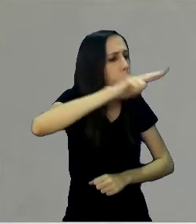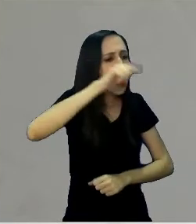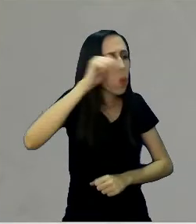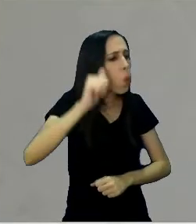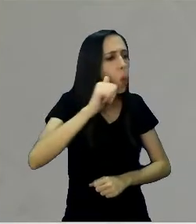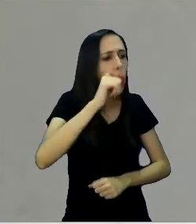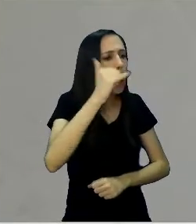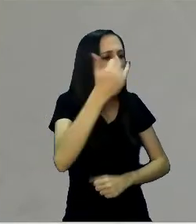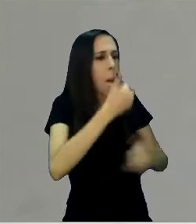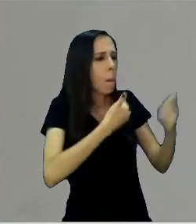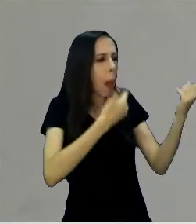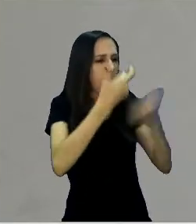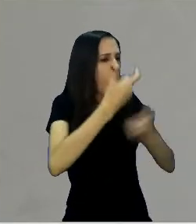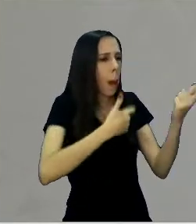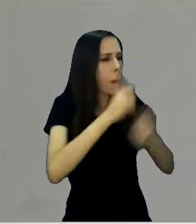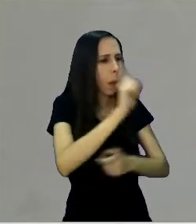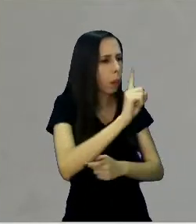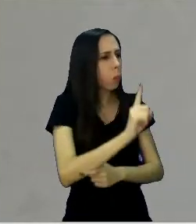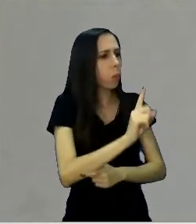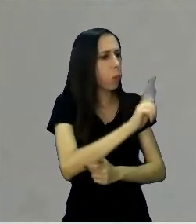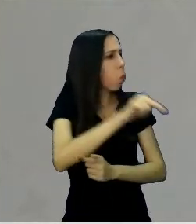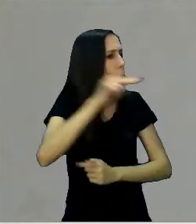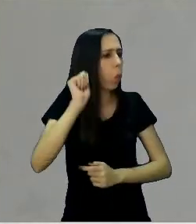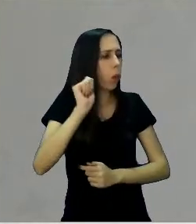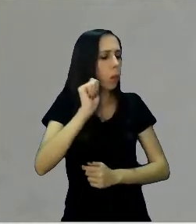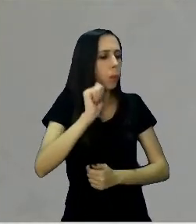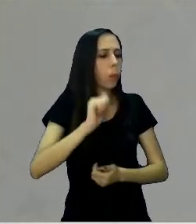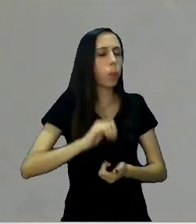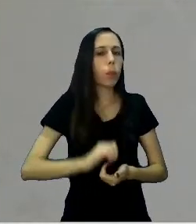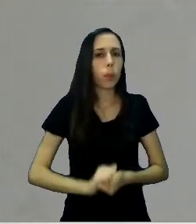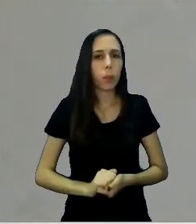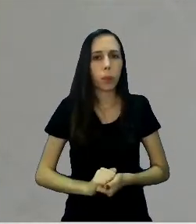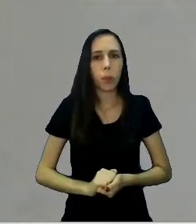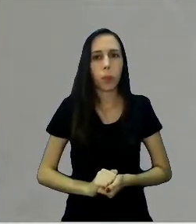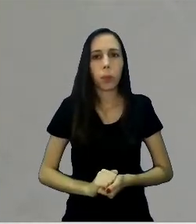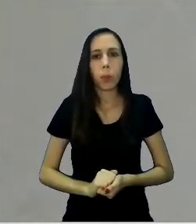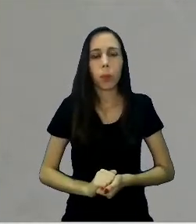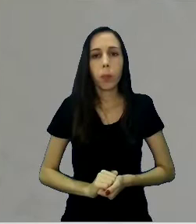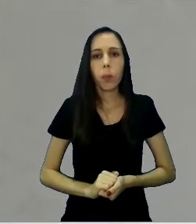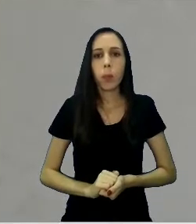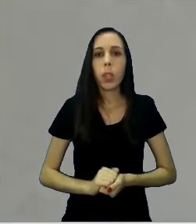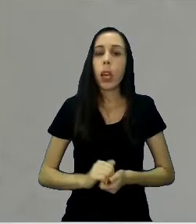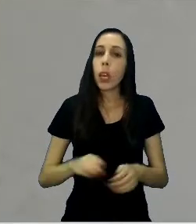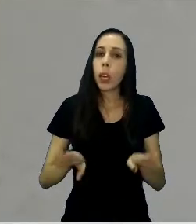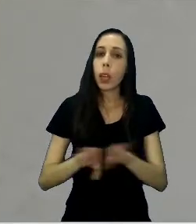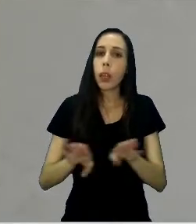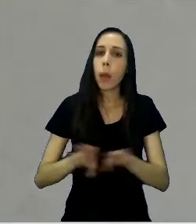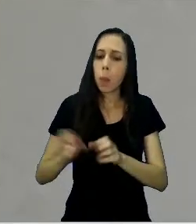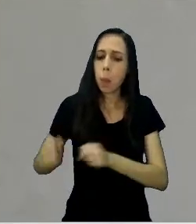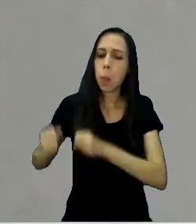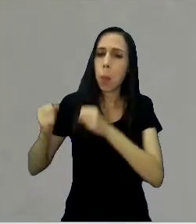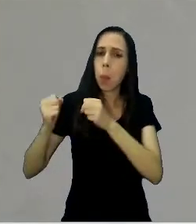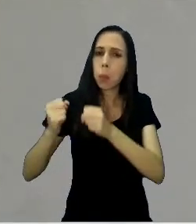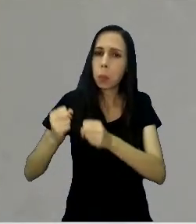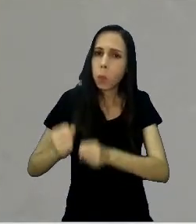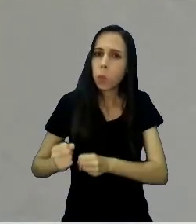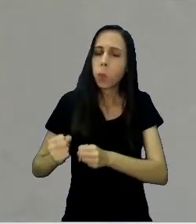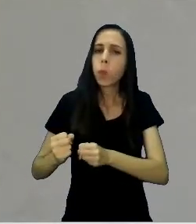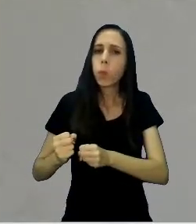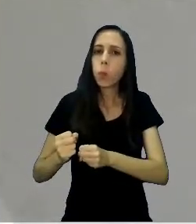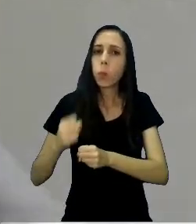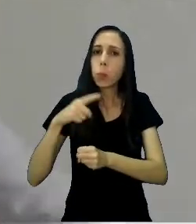lembre, nunca mais fale comigo deste jeito. E a